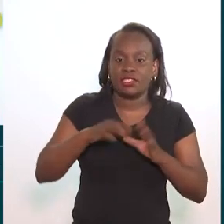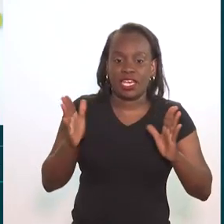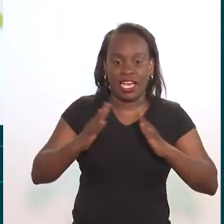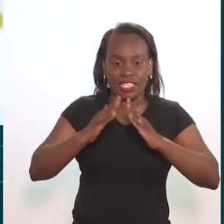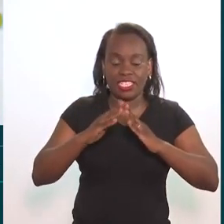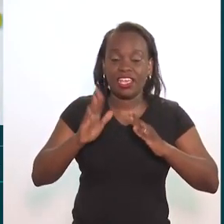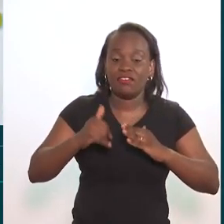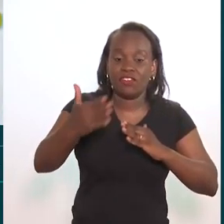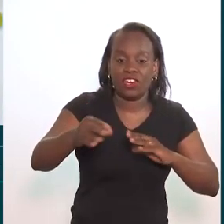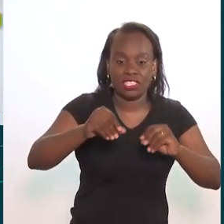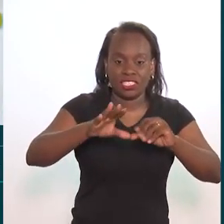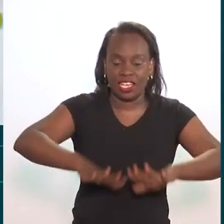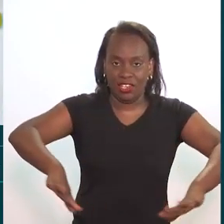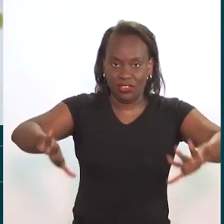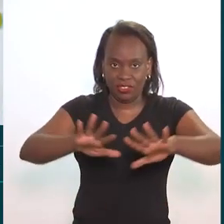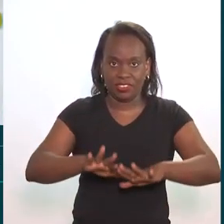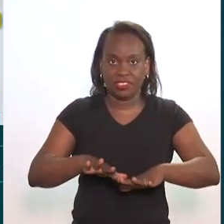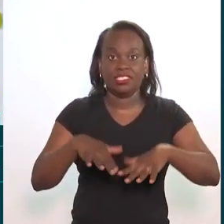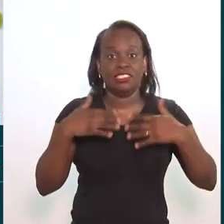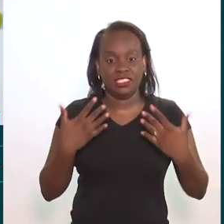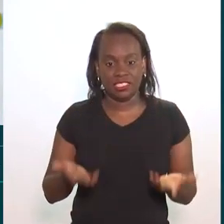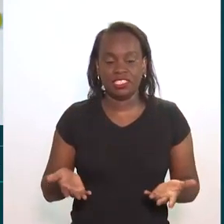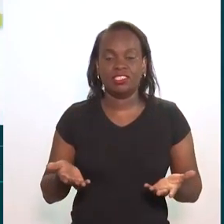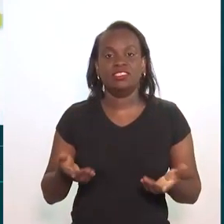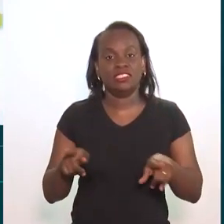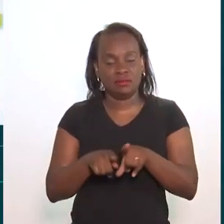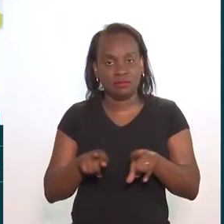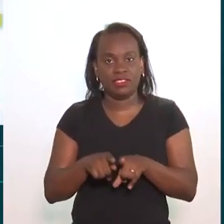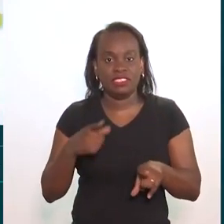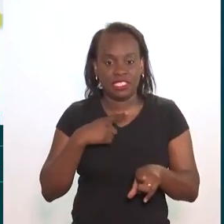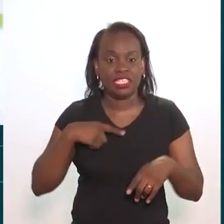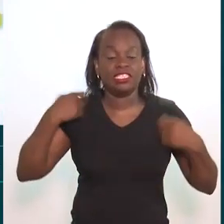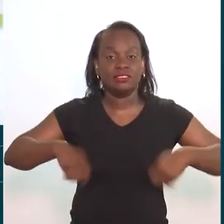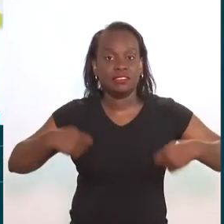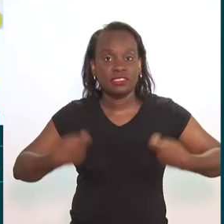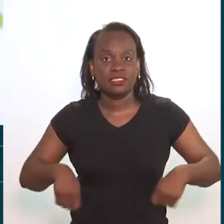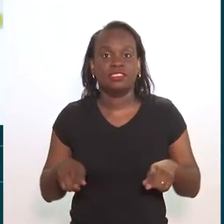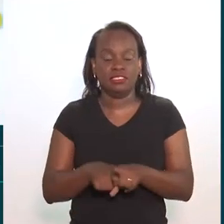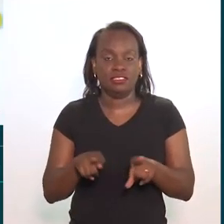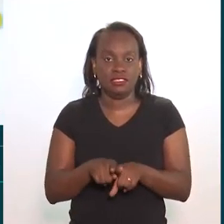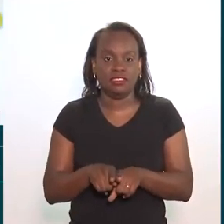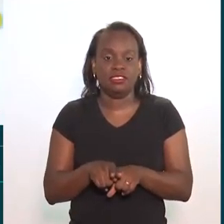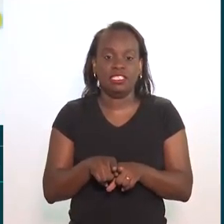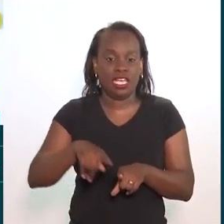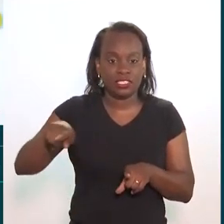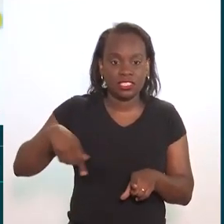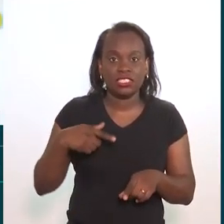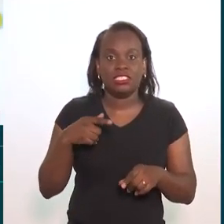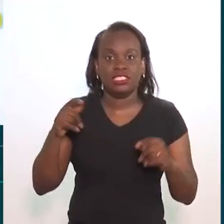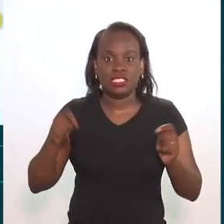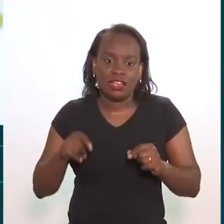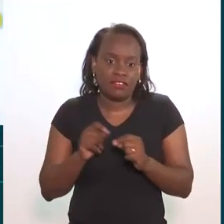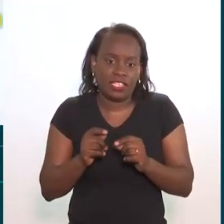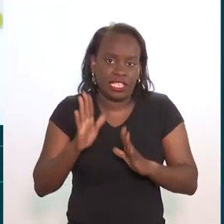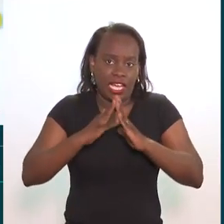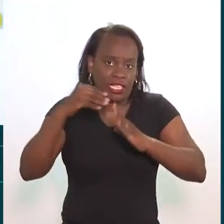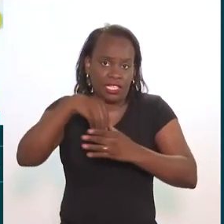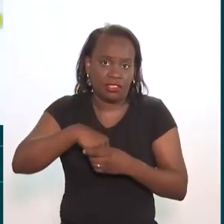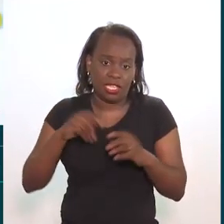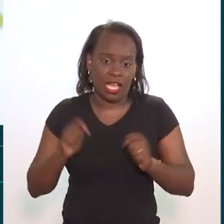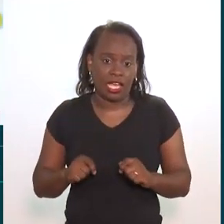não é dentro da casa, é no quintal da casa. Então, isso vem também dessa necessidade também de a gente poderia